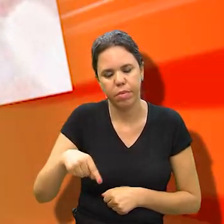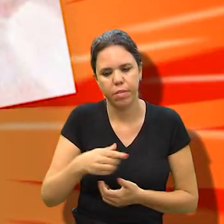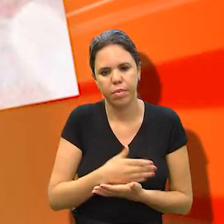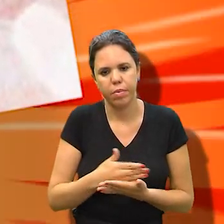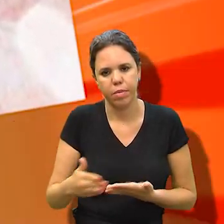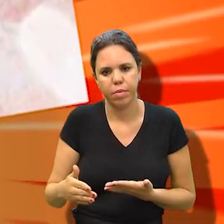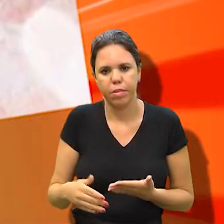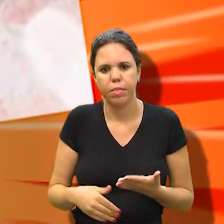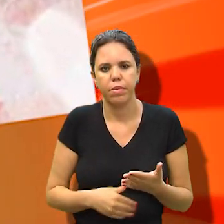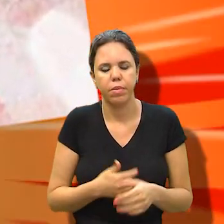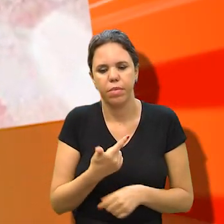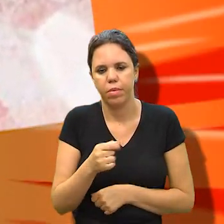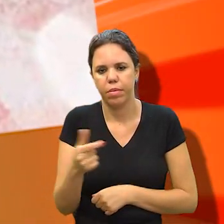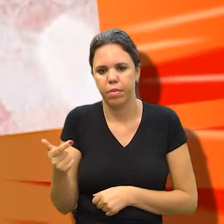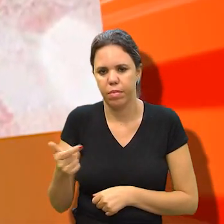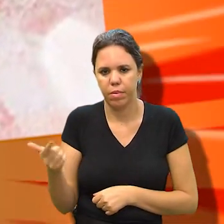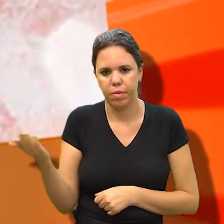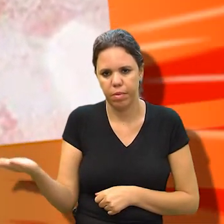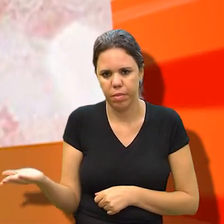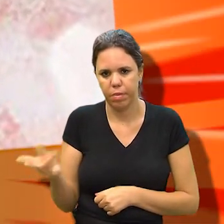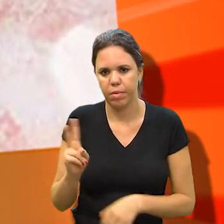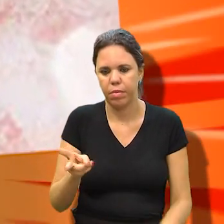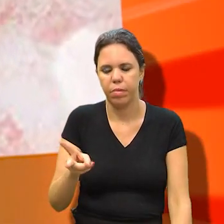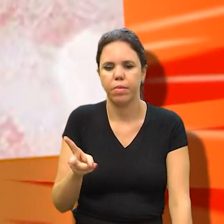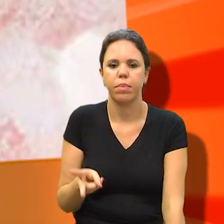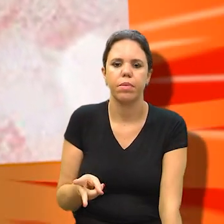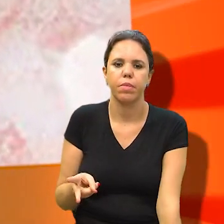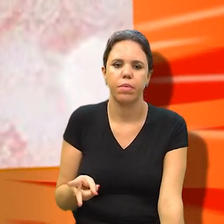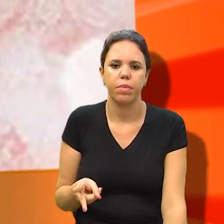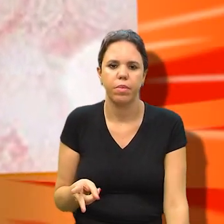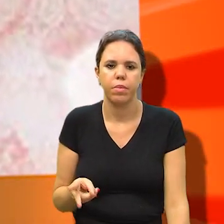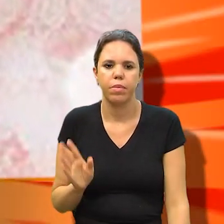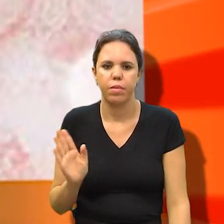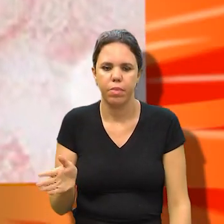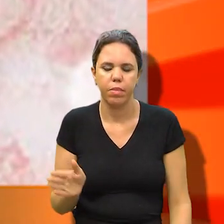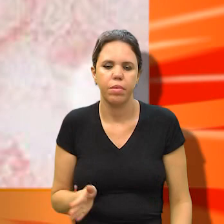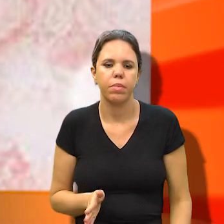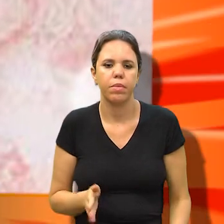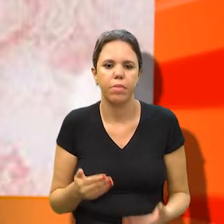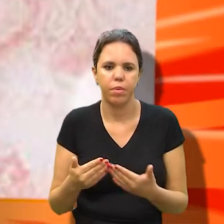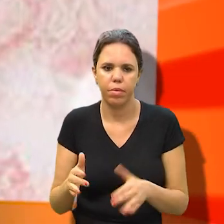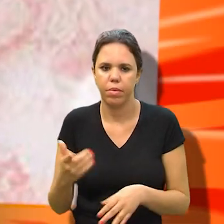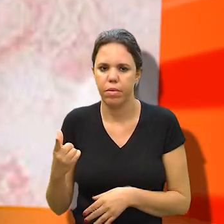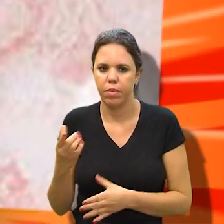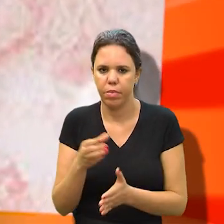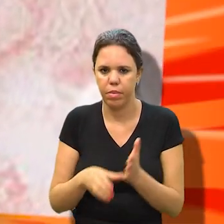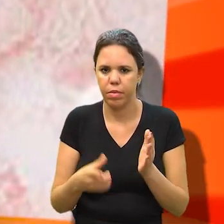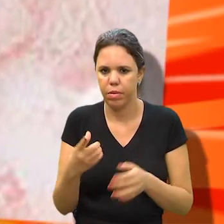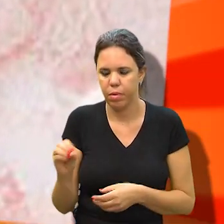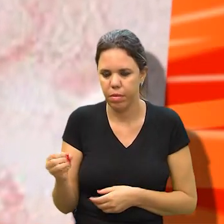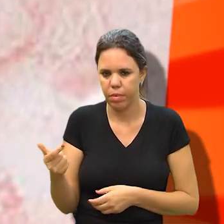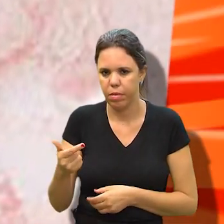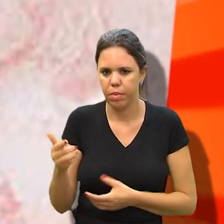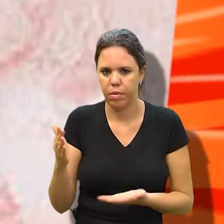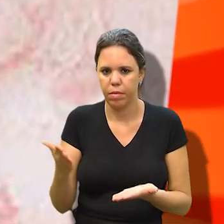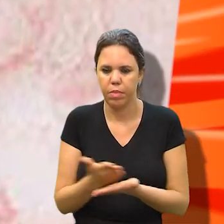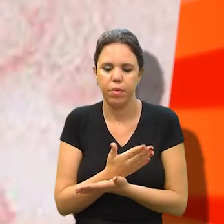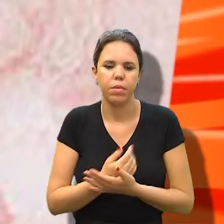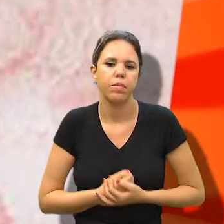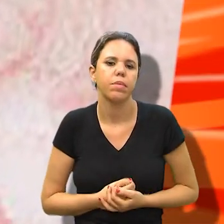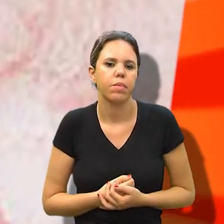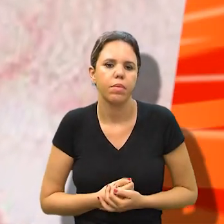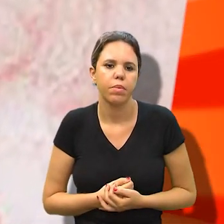que para início de 2022 eu continue, porque eu já devo estar no capítulo 10 do segundo